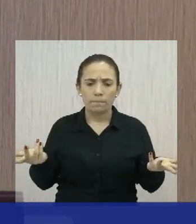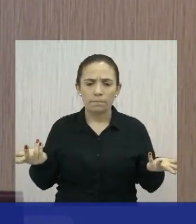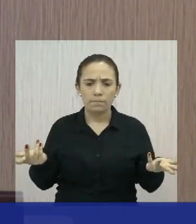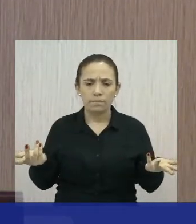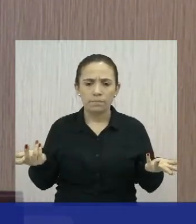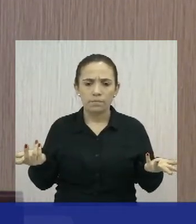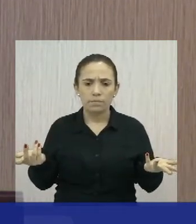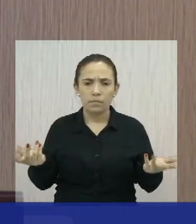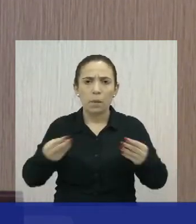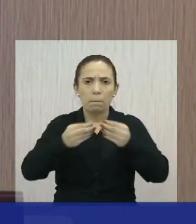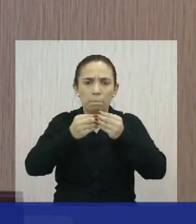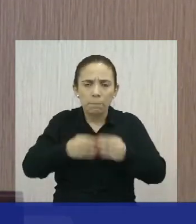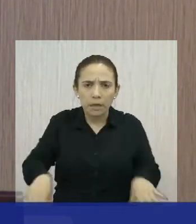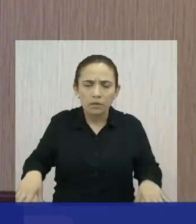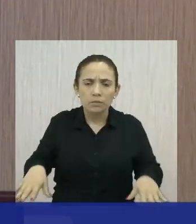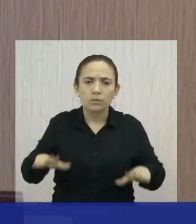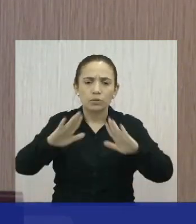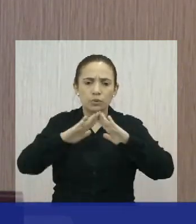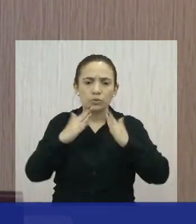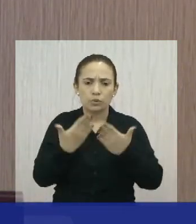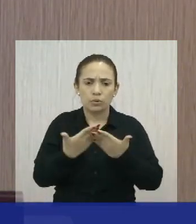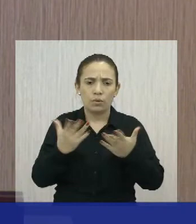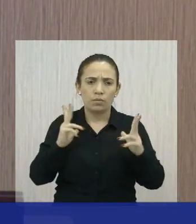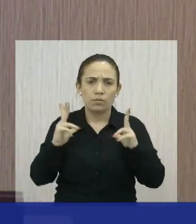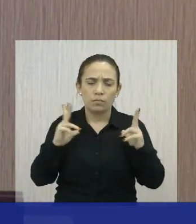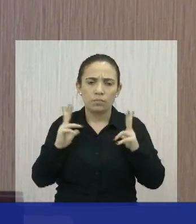ônus para a escola. Mais um ônus.